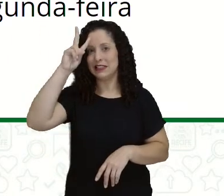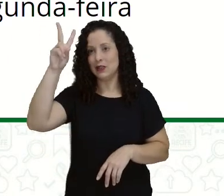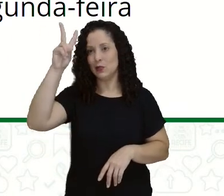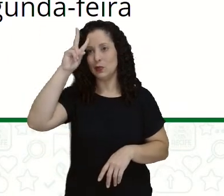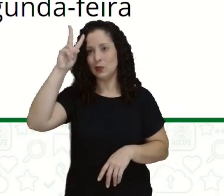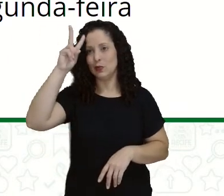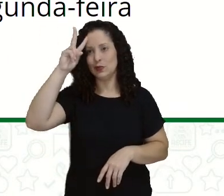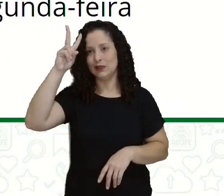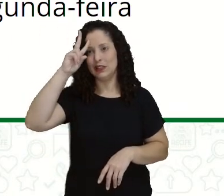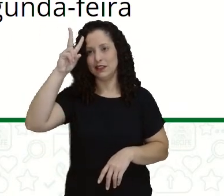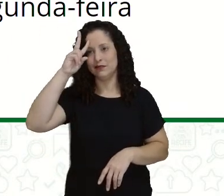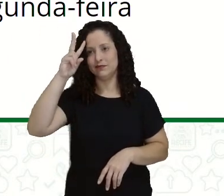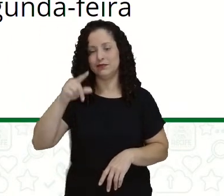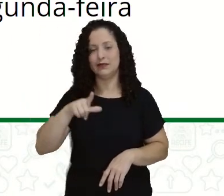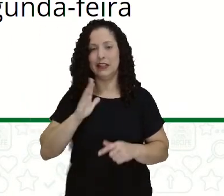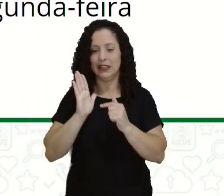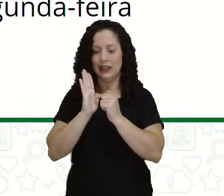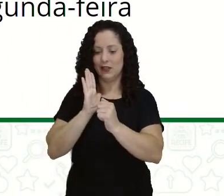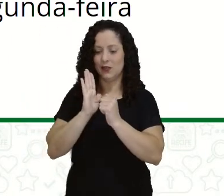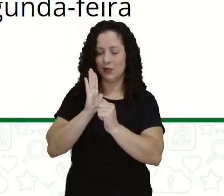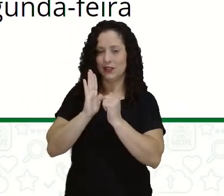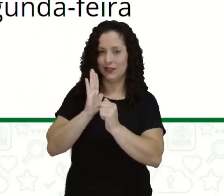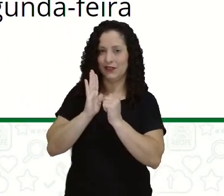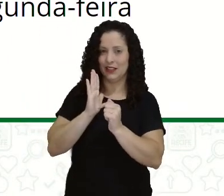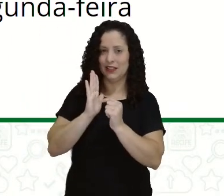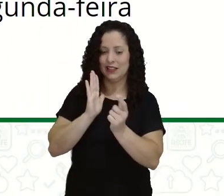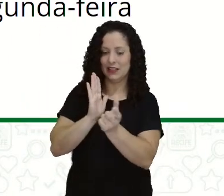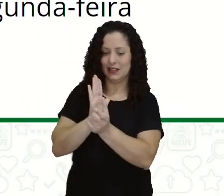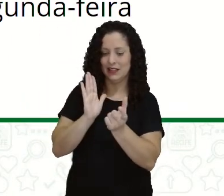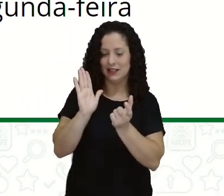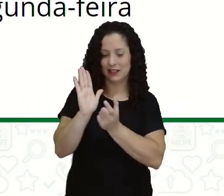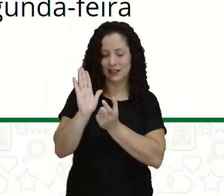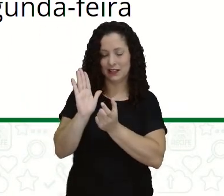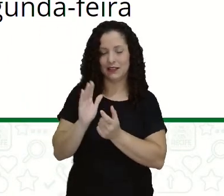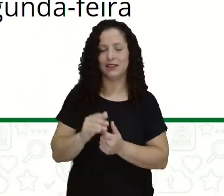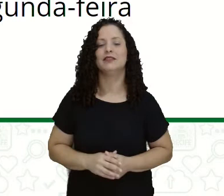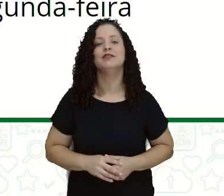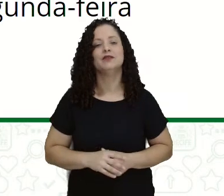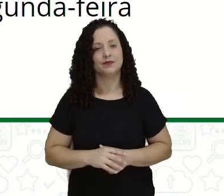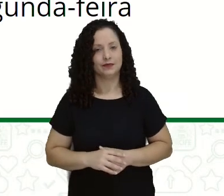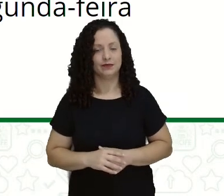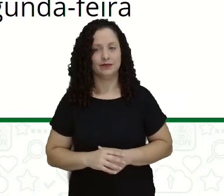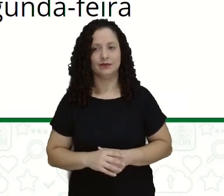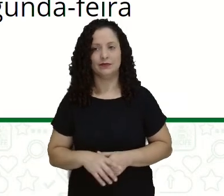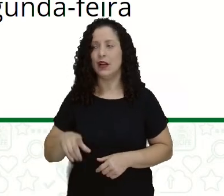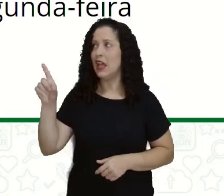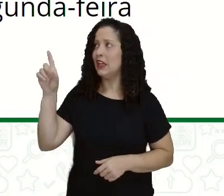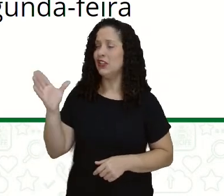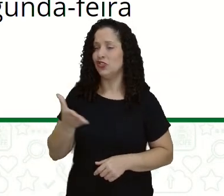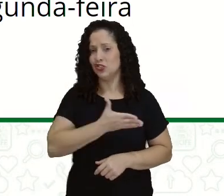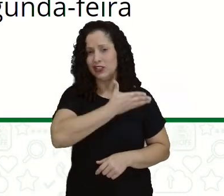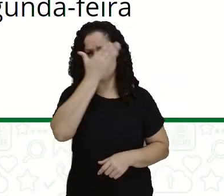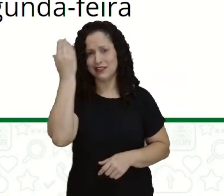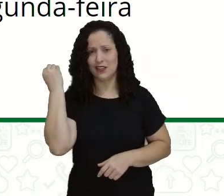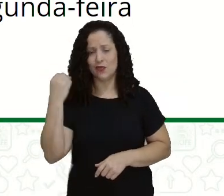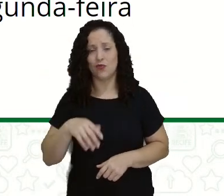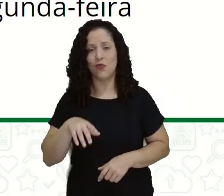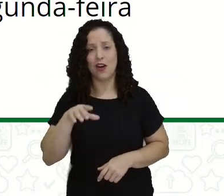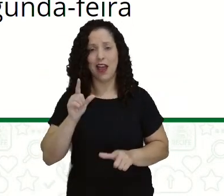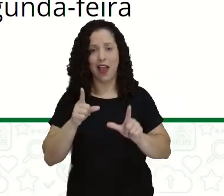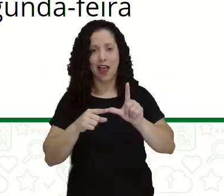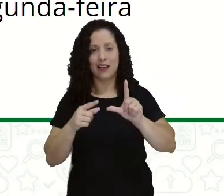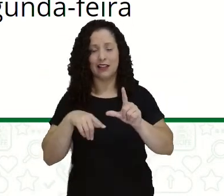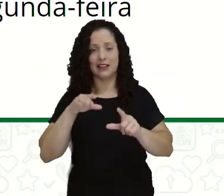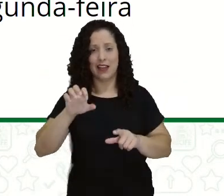um hífen, que é o dia da semana, e feira. Ele esqueceu a letra E na